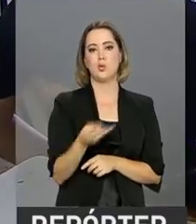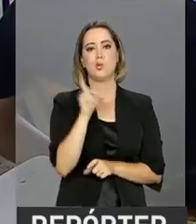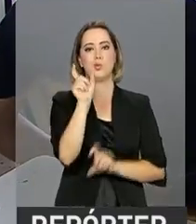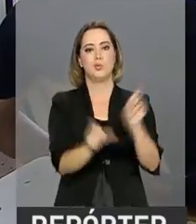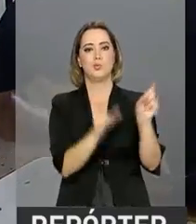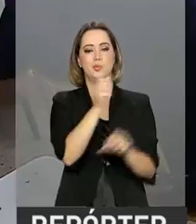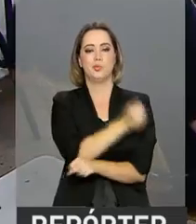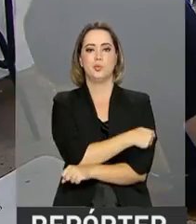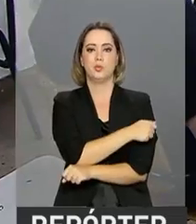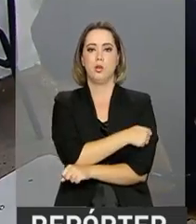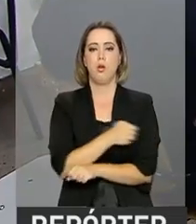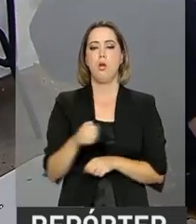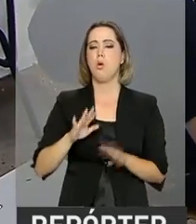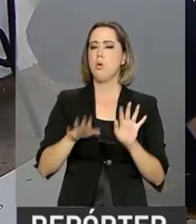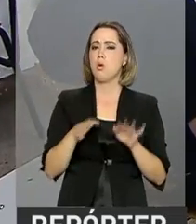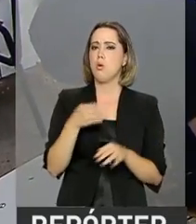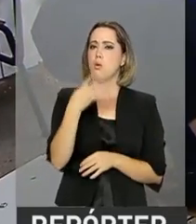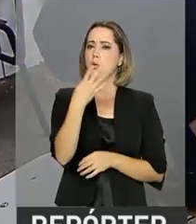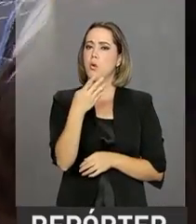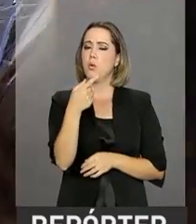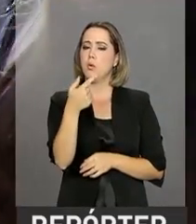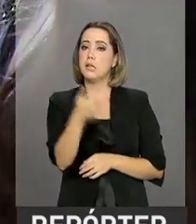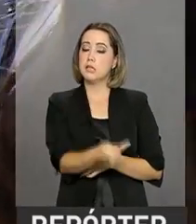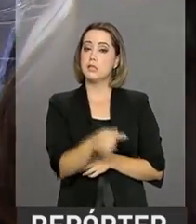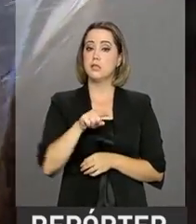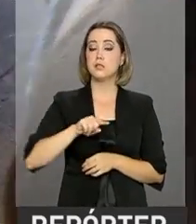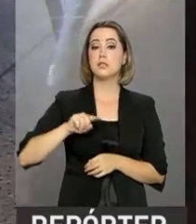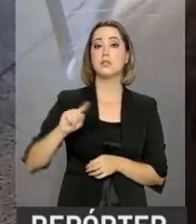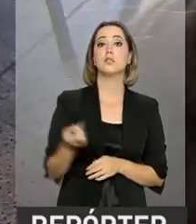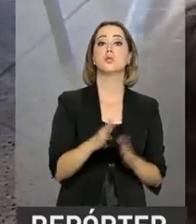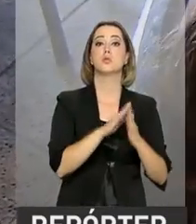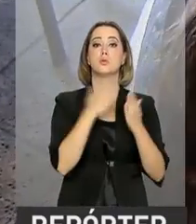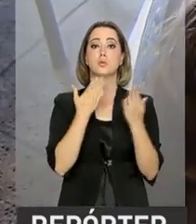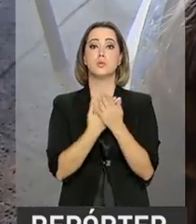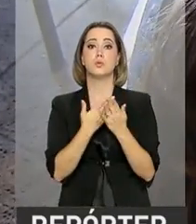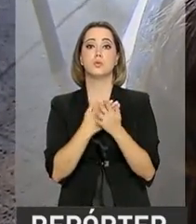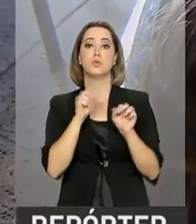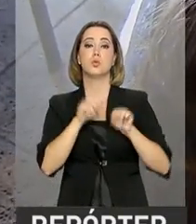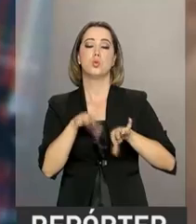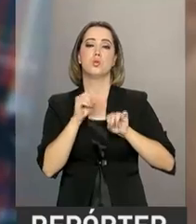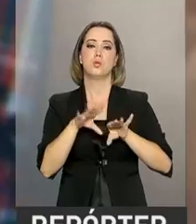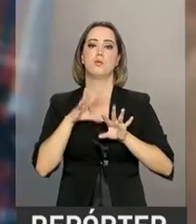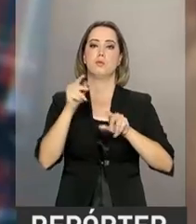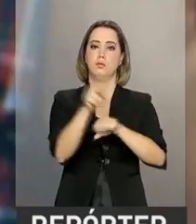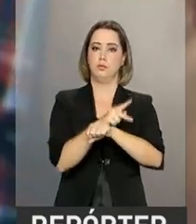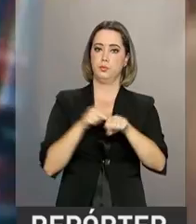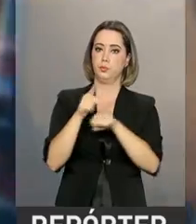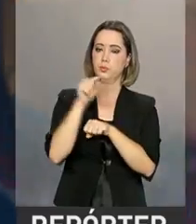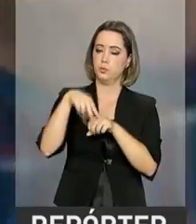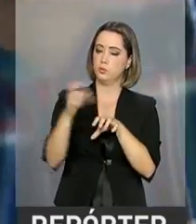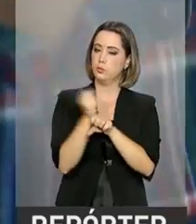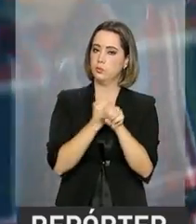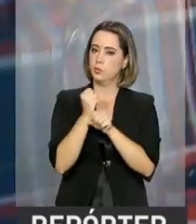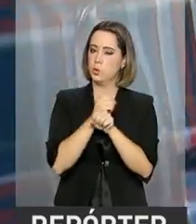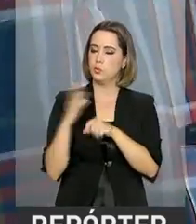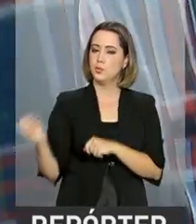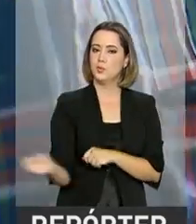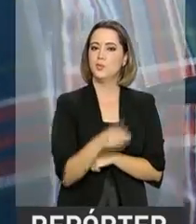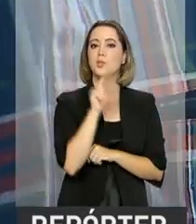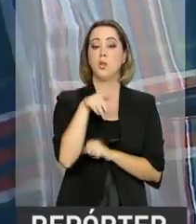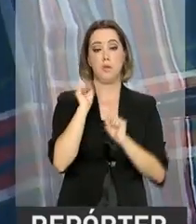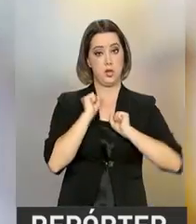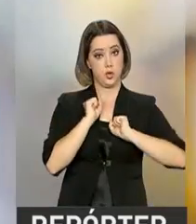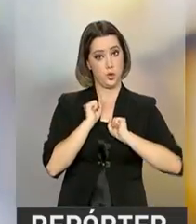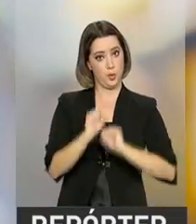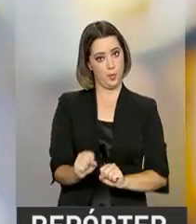alunos em cerca de 47.000 instituições em ensino em todo o país nesse ano A novidade é a